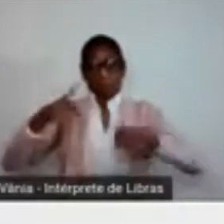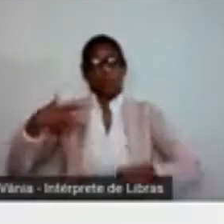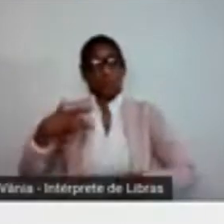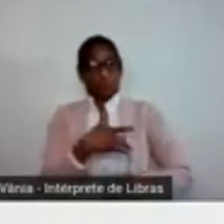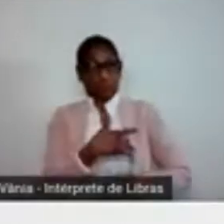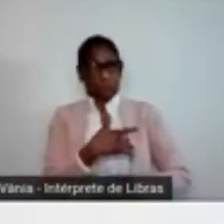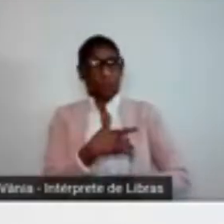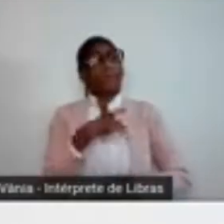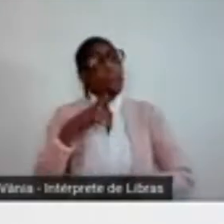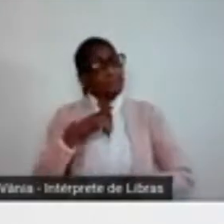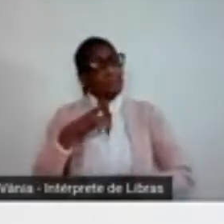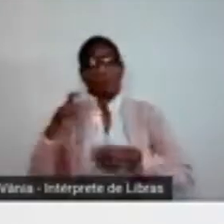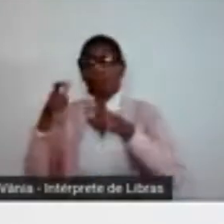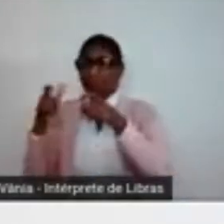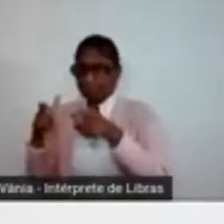também indicaram